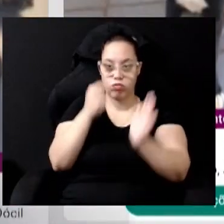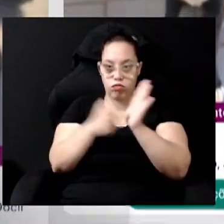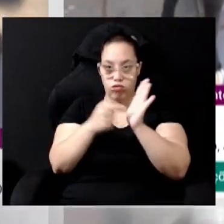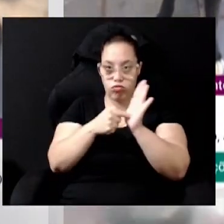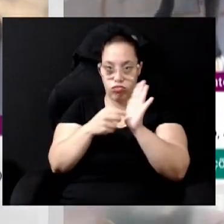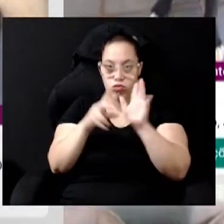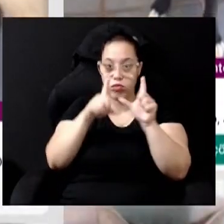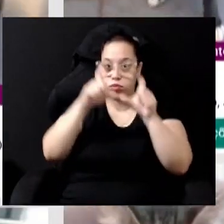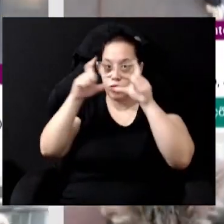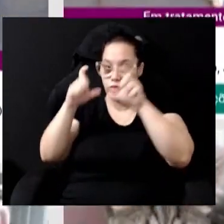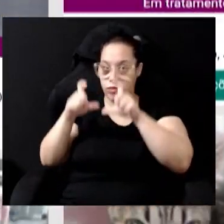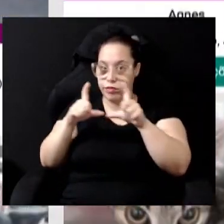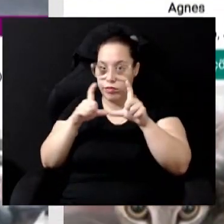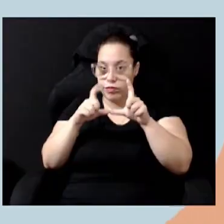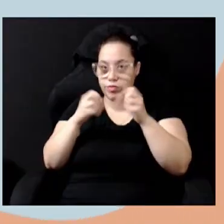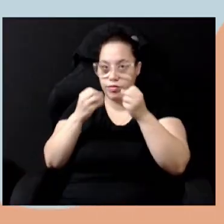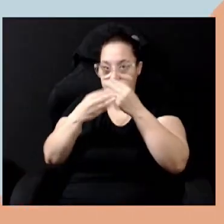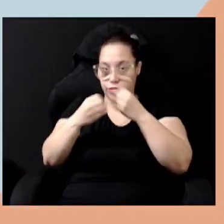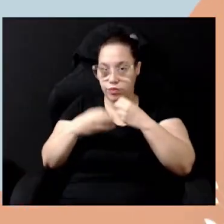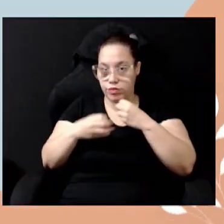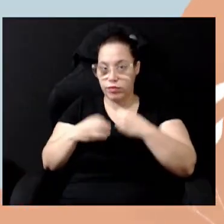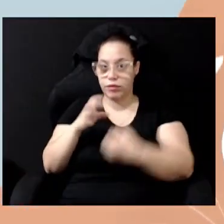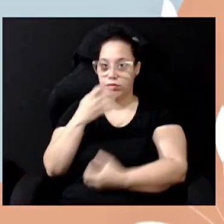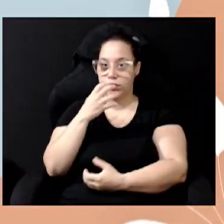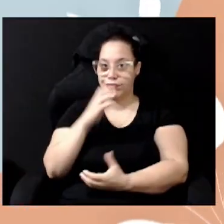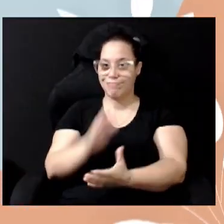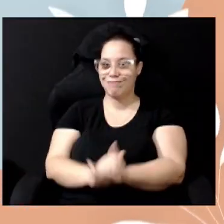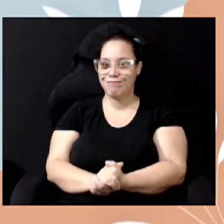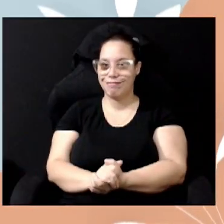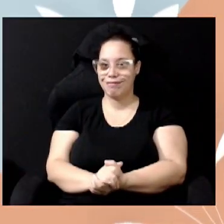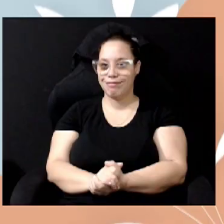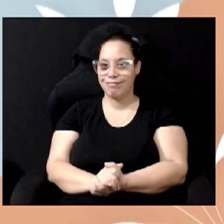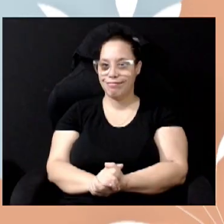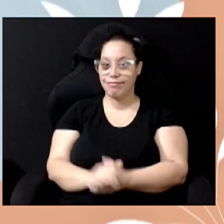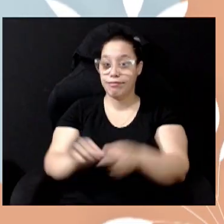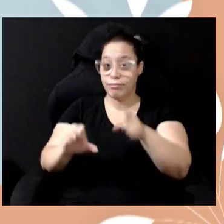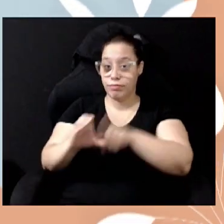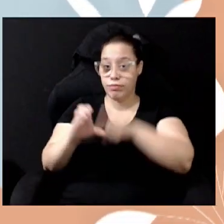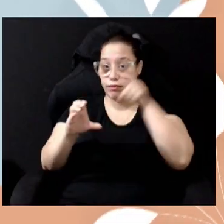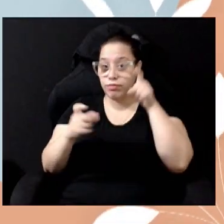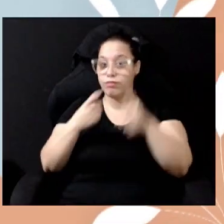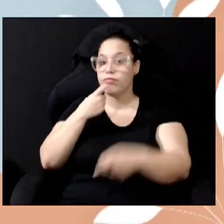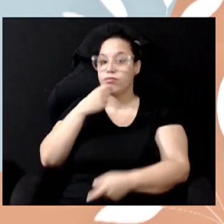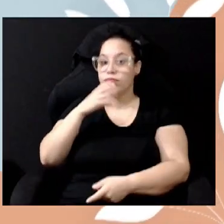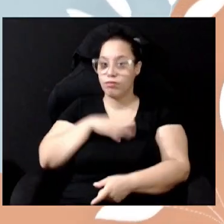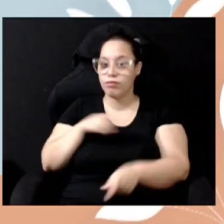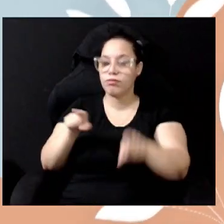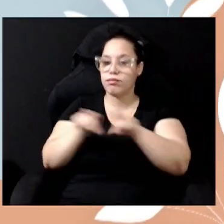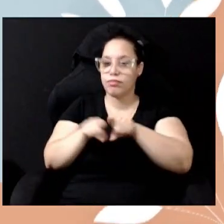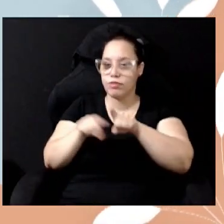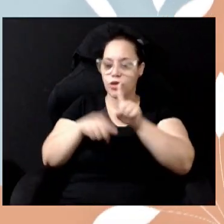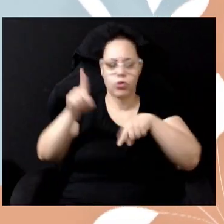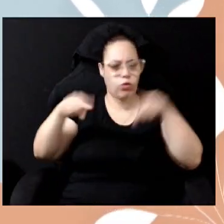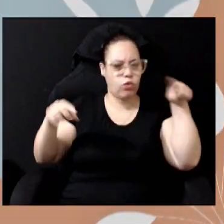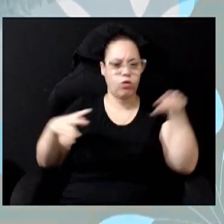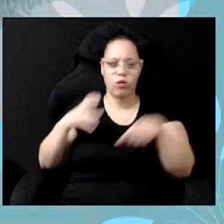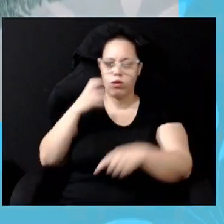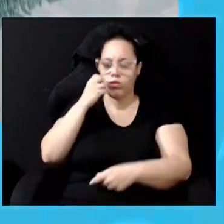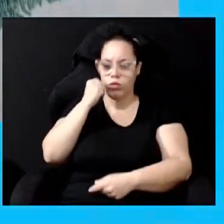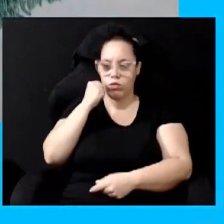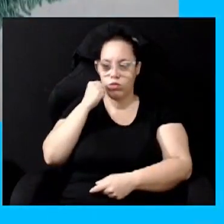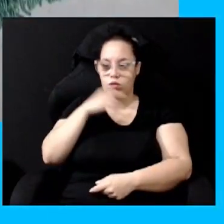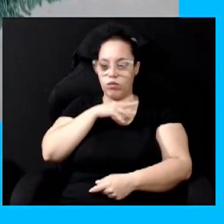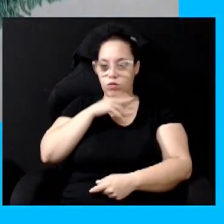fotos e informações sobre os bichinhos. Os protetores independentes também têm vários animais esperando por um